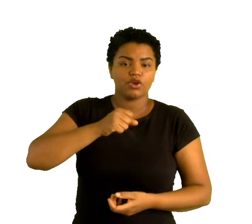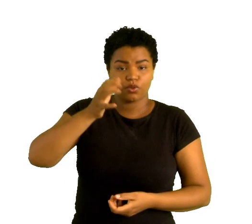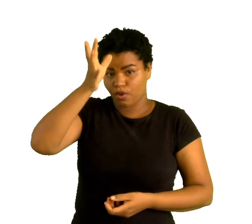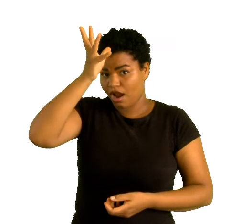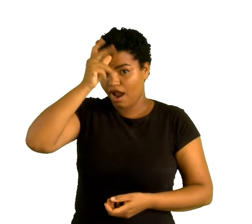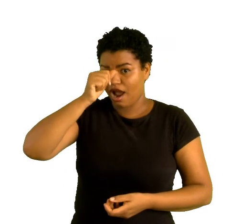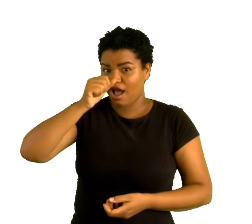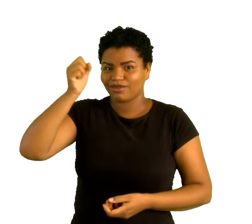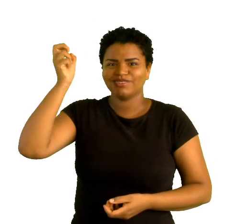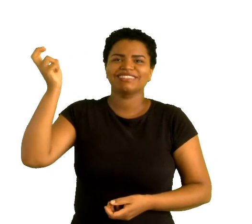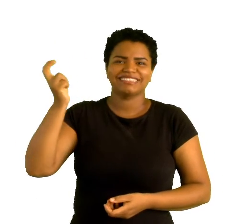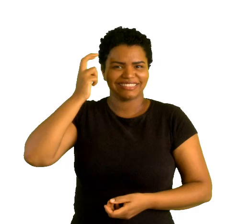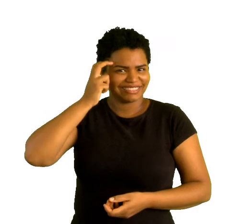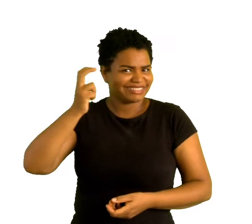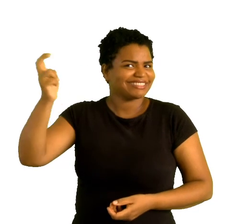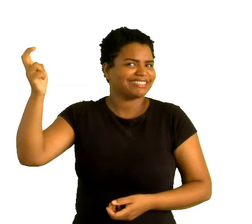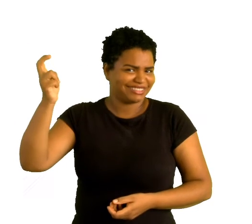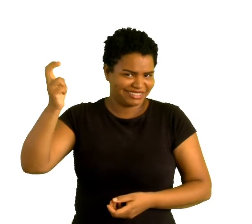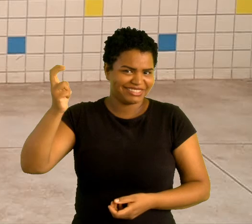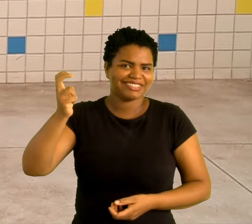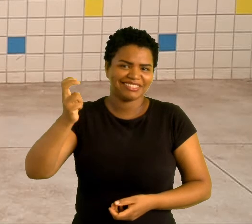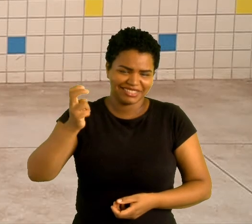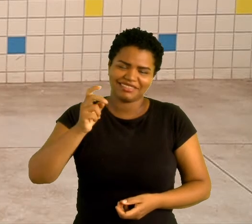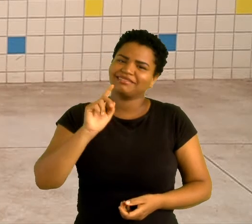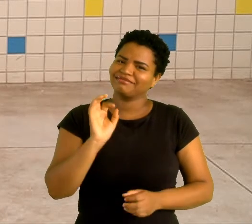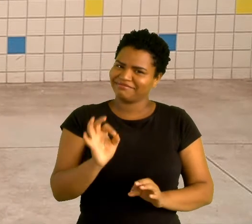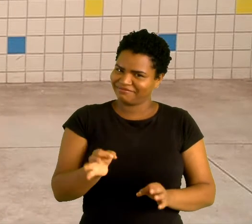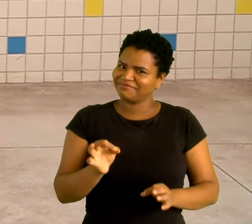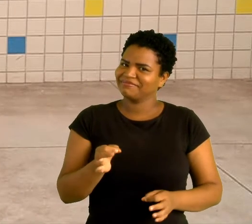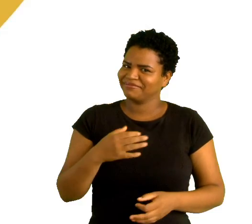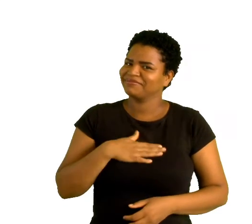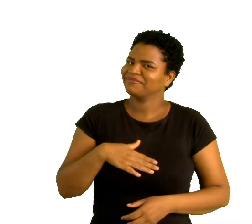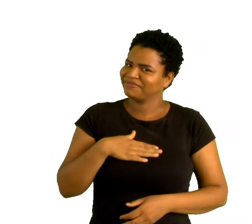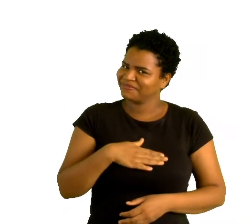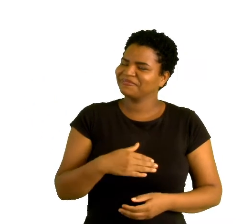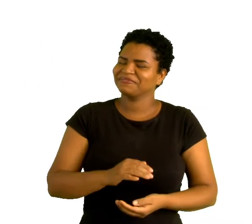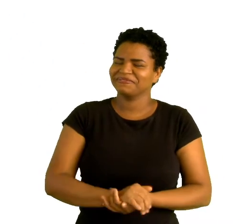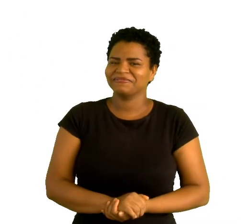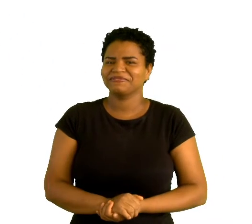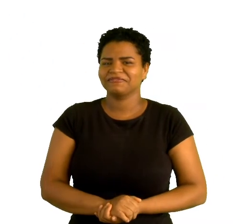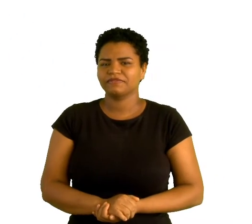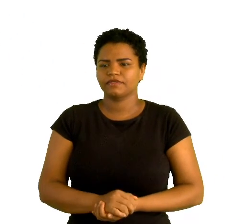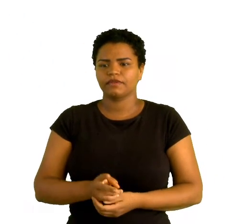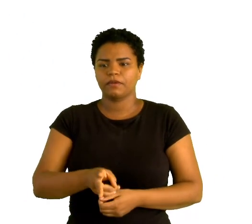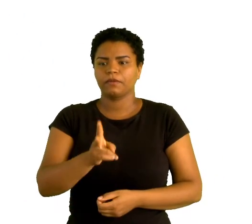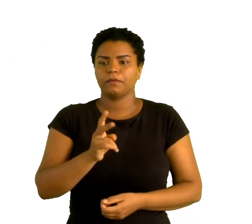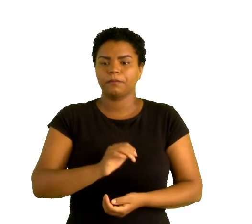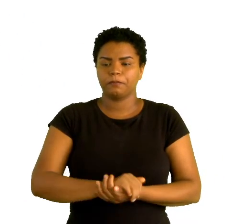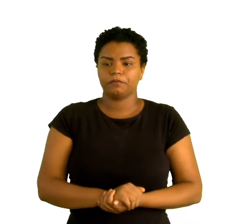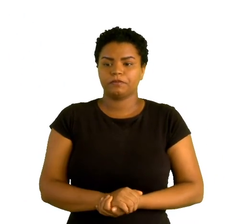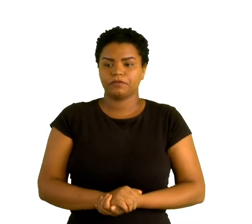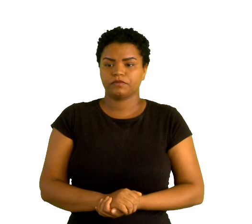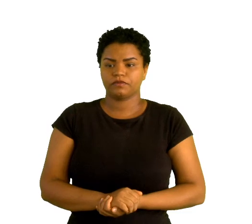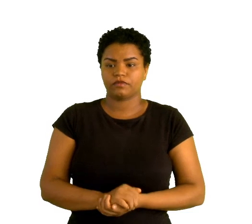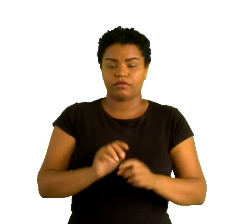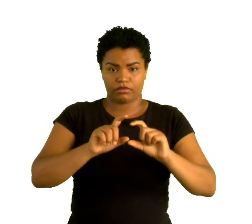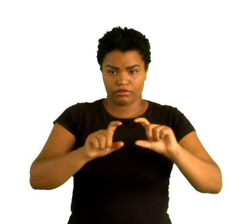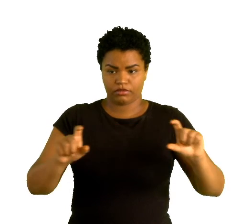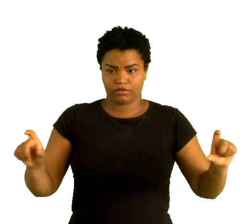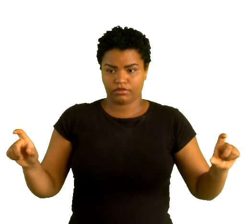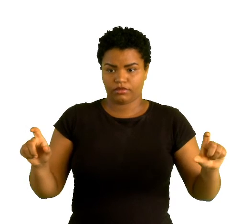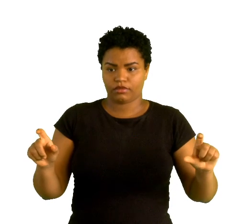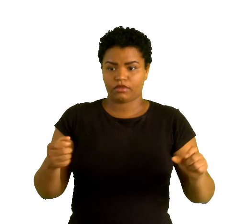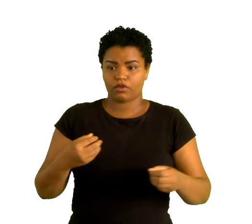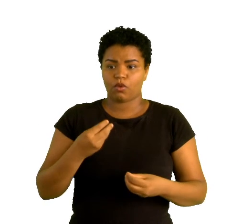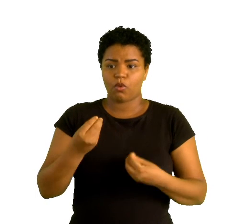sabido. Muito bem, estou gostando. Vamos continuar? Como já vem vindo 3